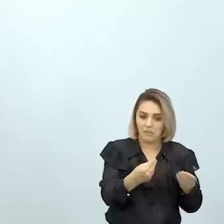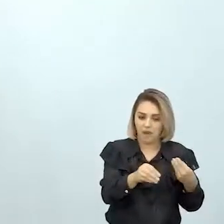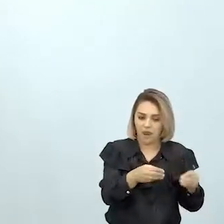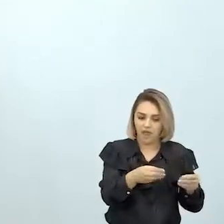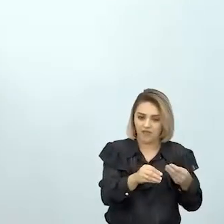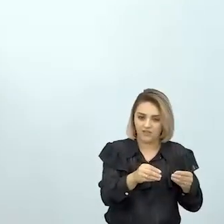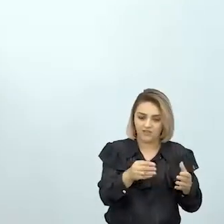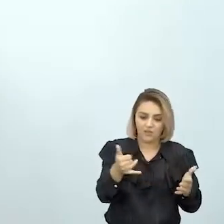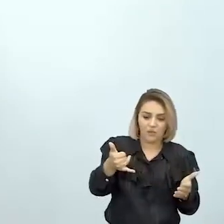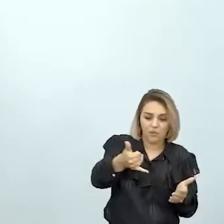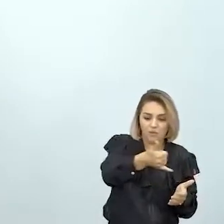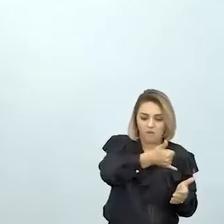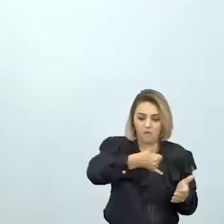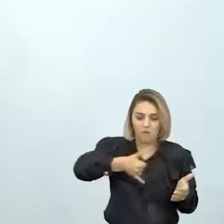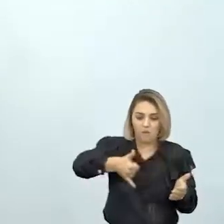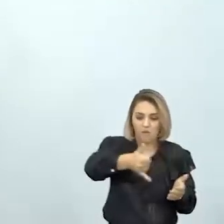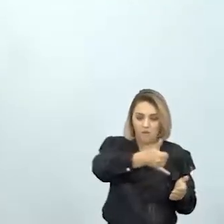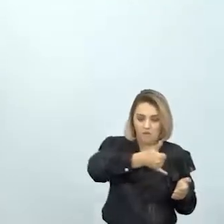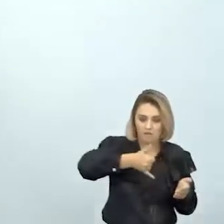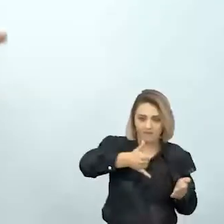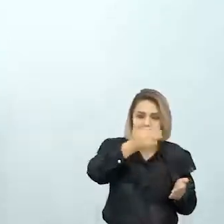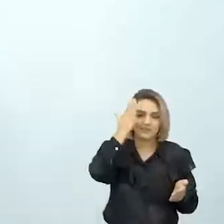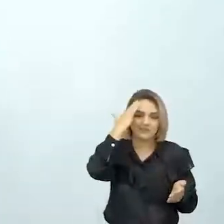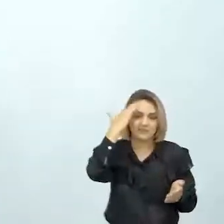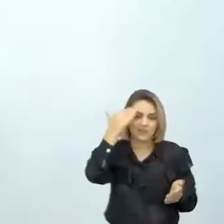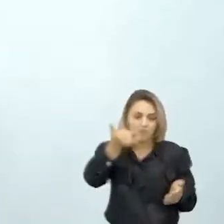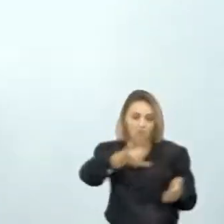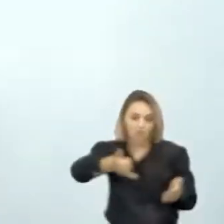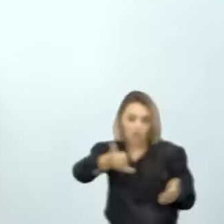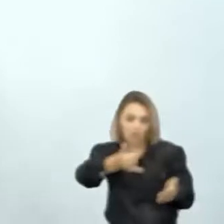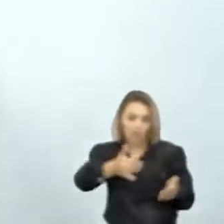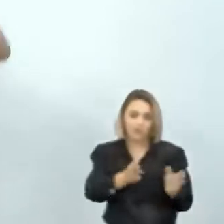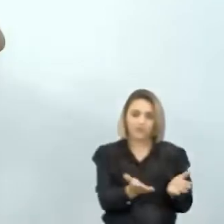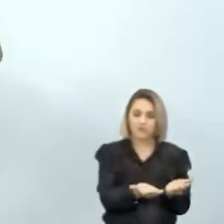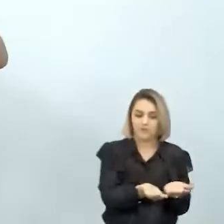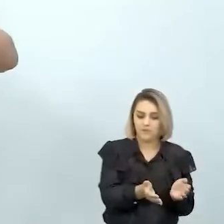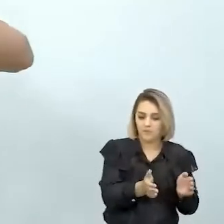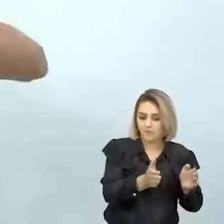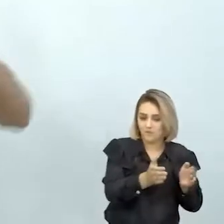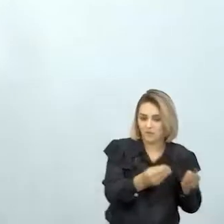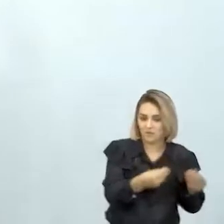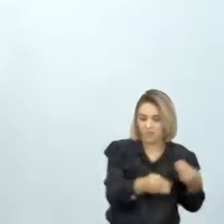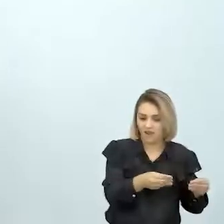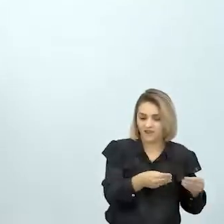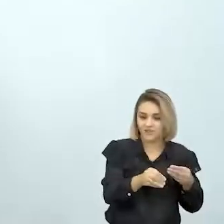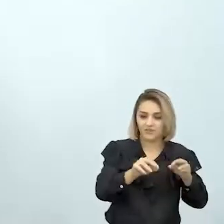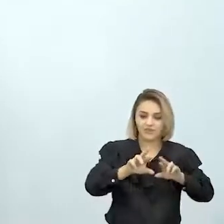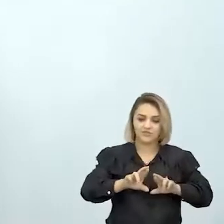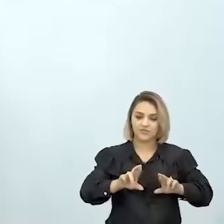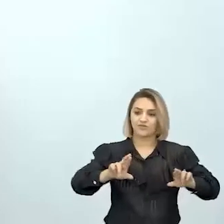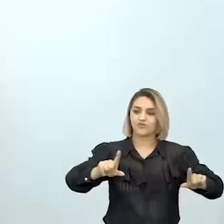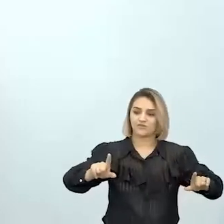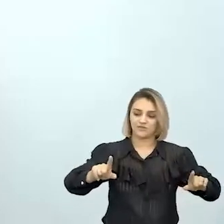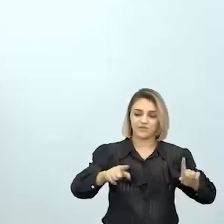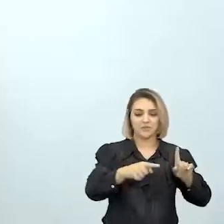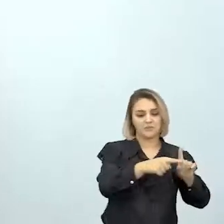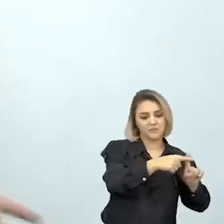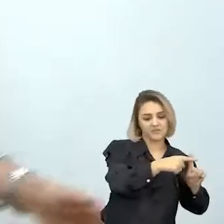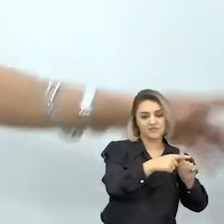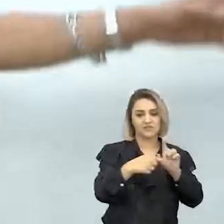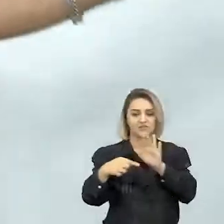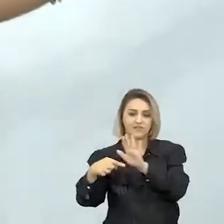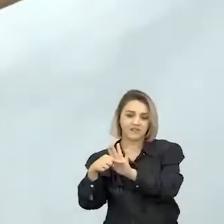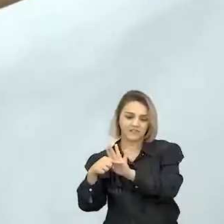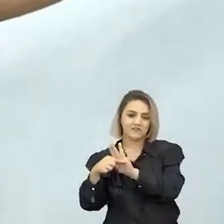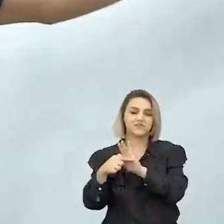muito grande, porque eles têm naturezas apolares, certo? Ou seja, são desprovidos de polos, têm naturezas apolares.